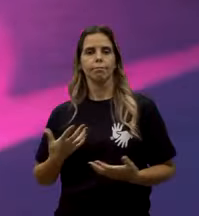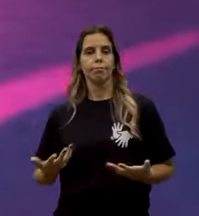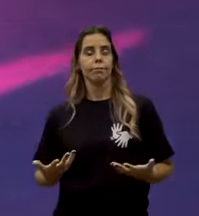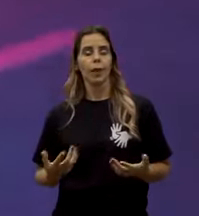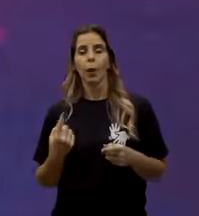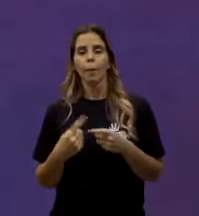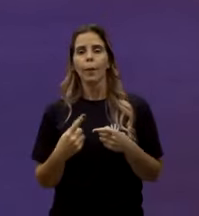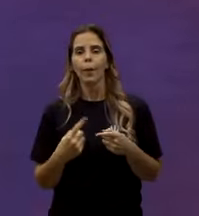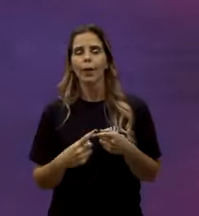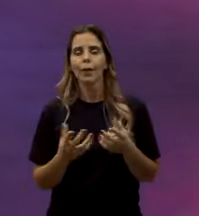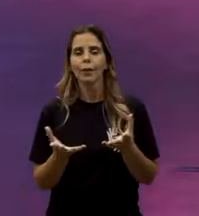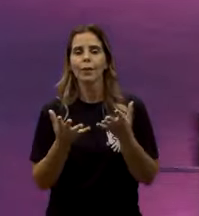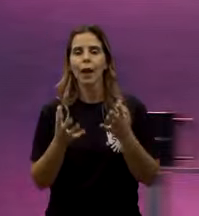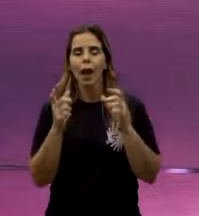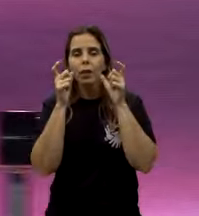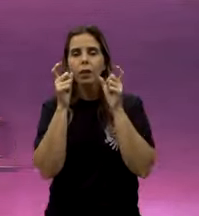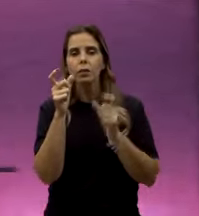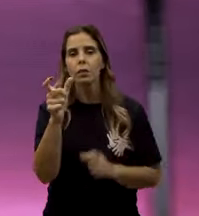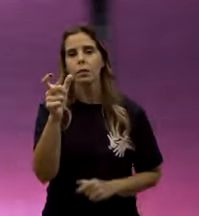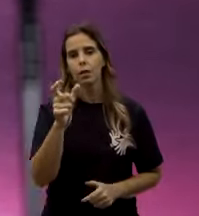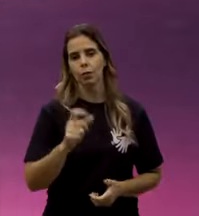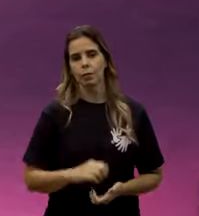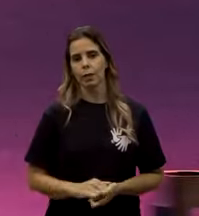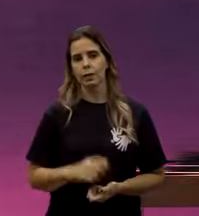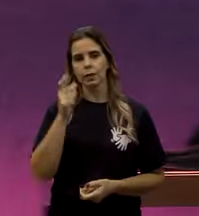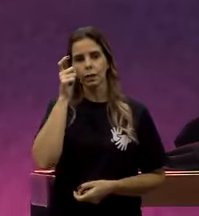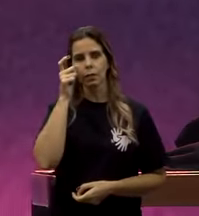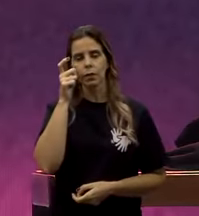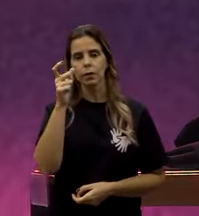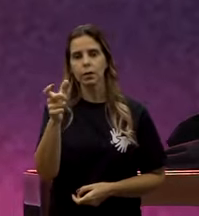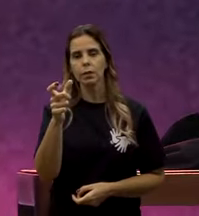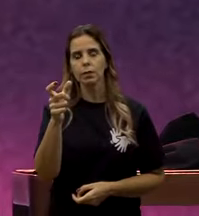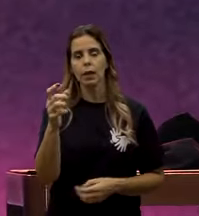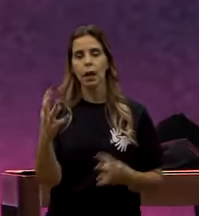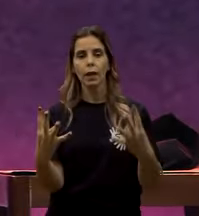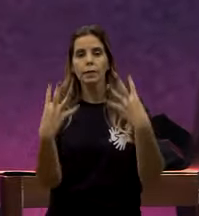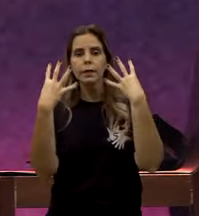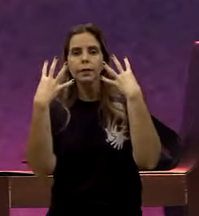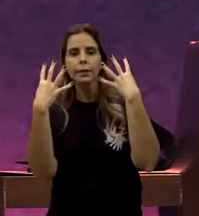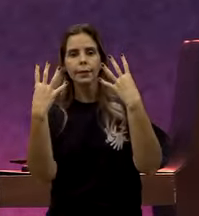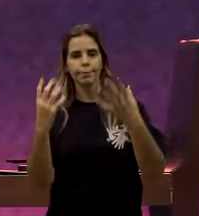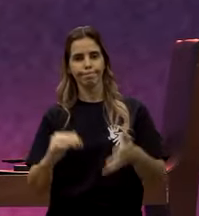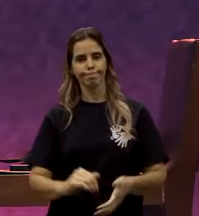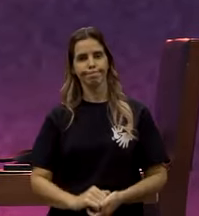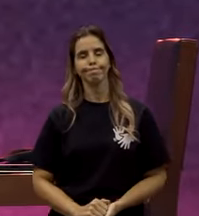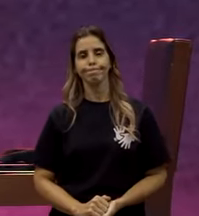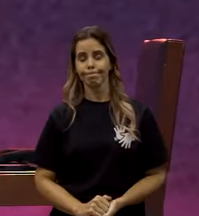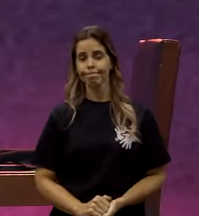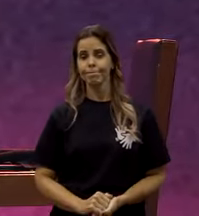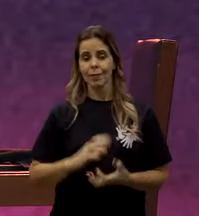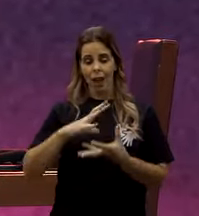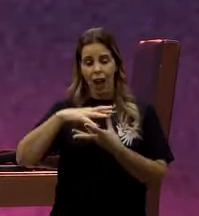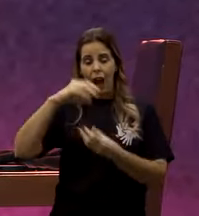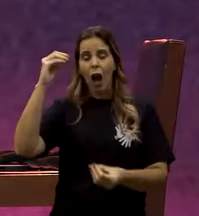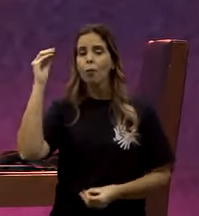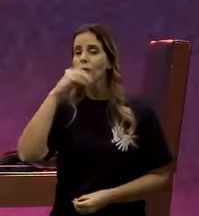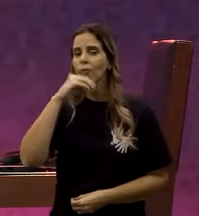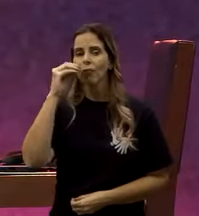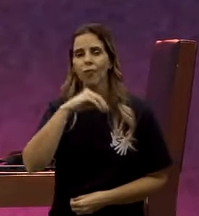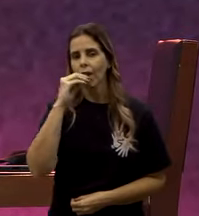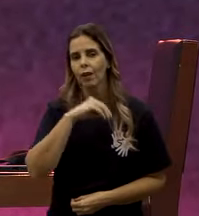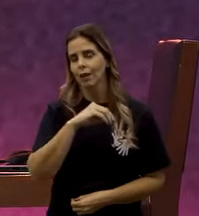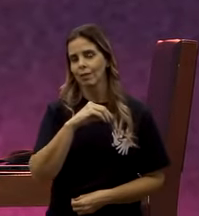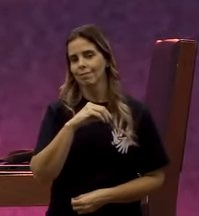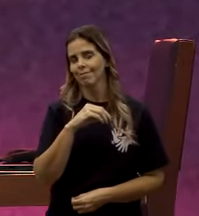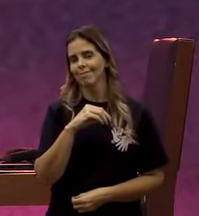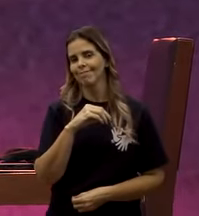tá aí correto Por quê Nós somos um fracasso na alma e a gente não percebe que a gente tá 24 horas